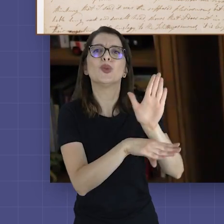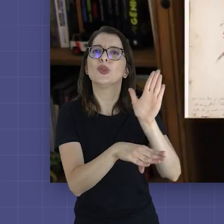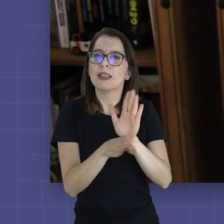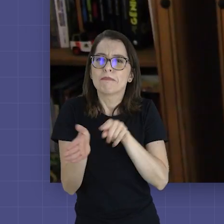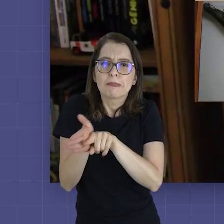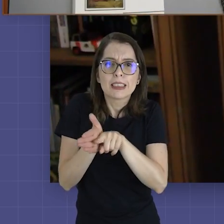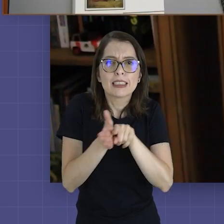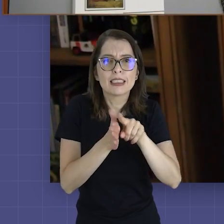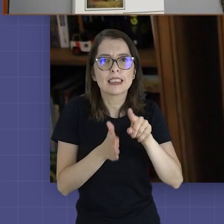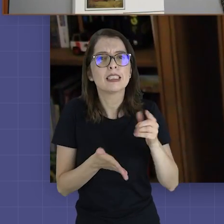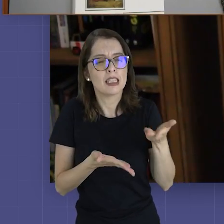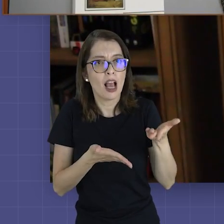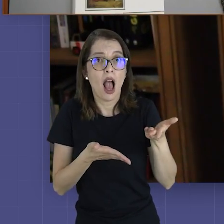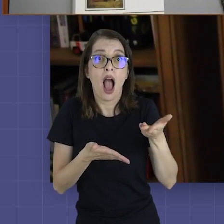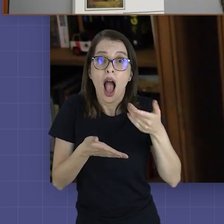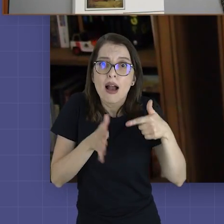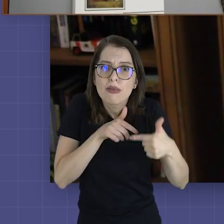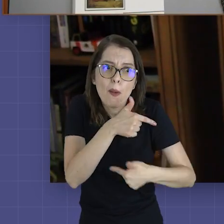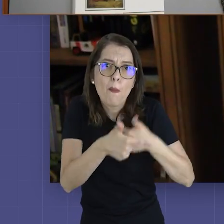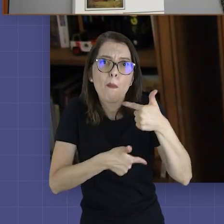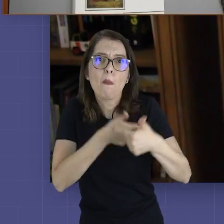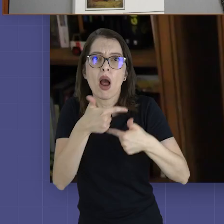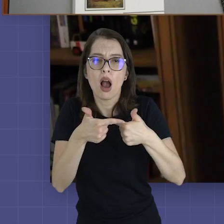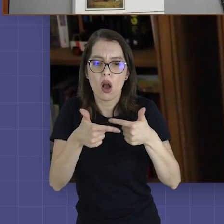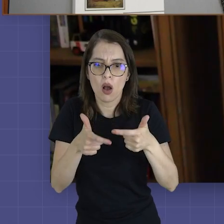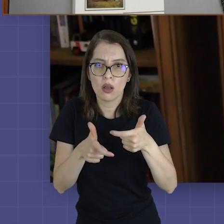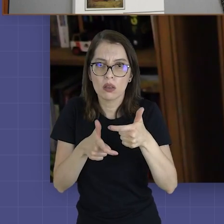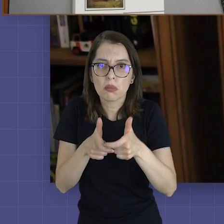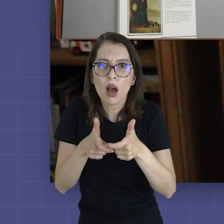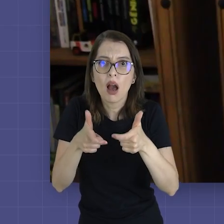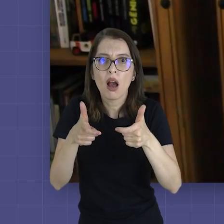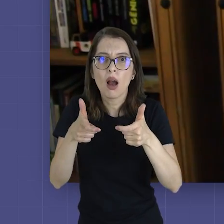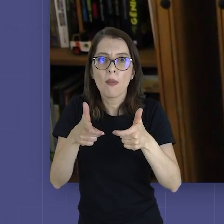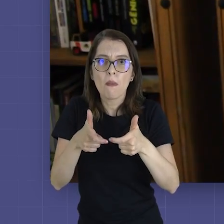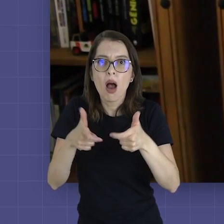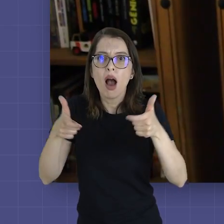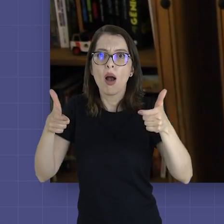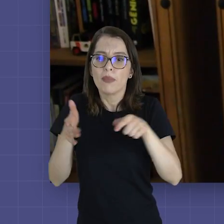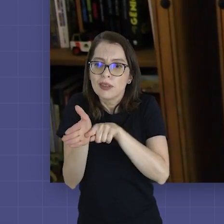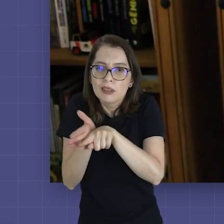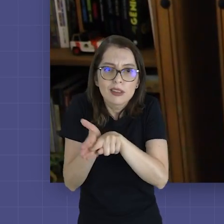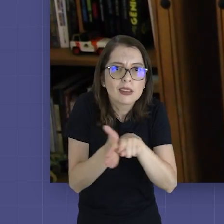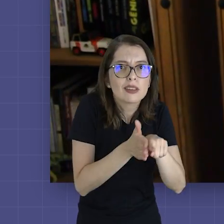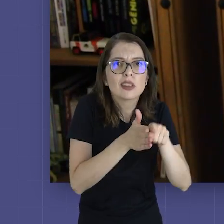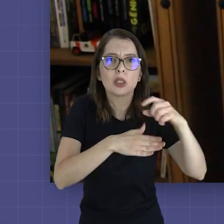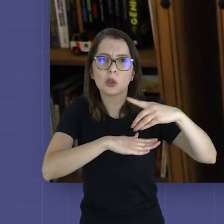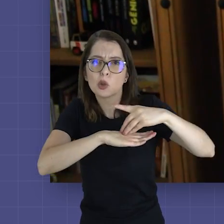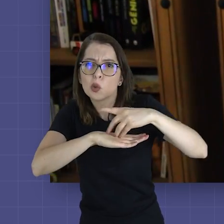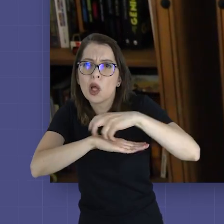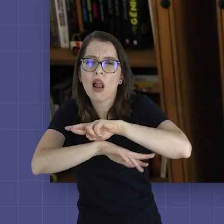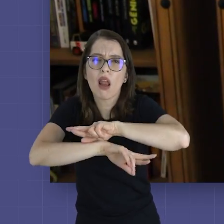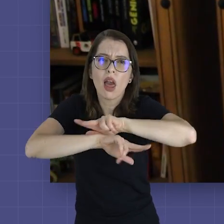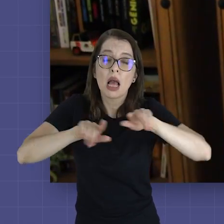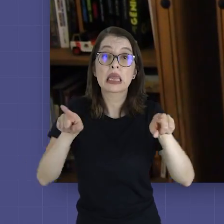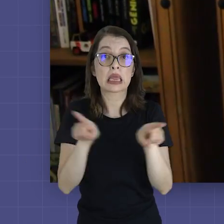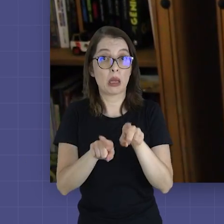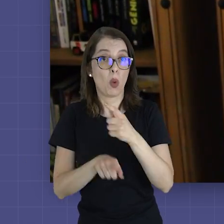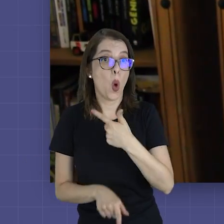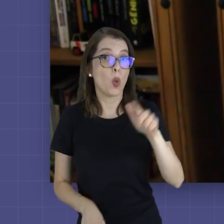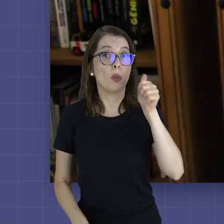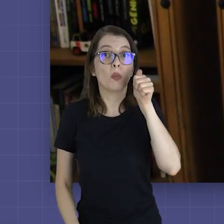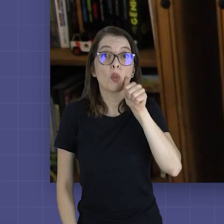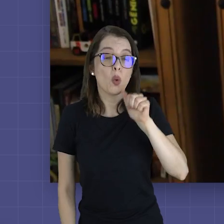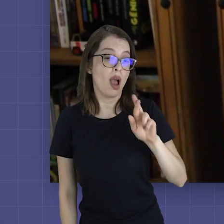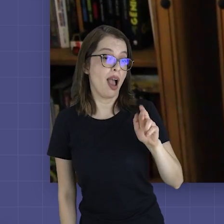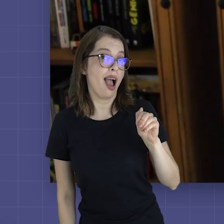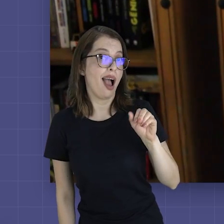mais contribuiu no início, né, quando a paleontologia ainda estava nascendo. Eu acho que, como especialista em dinossauros, eu não posso deixar de falar